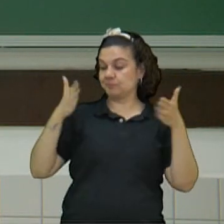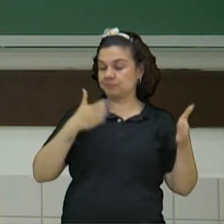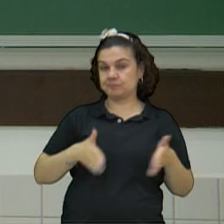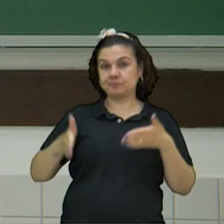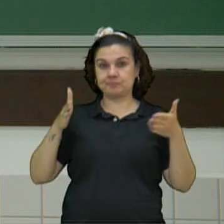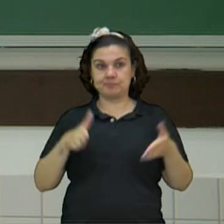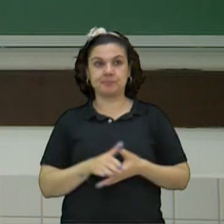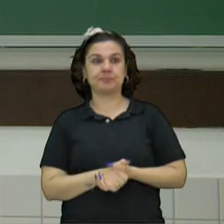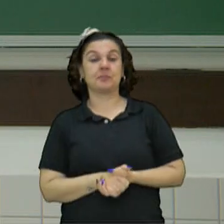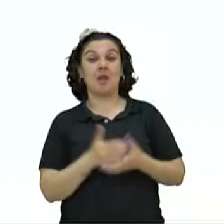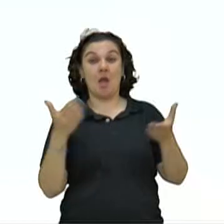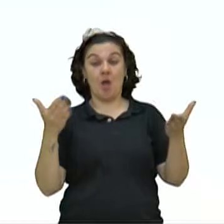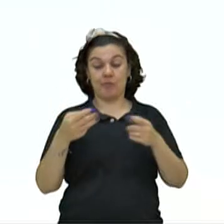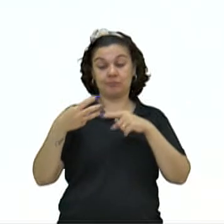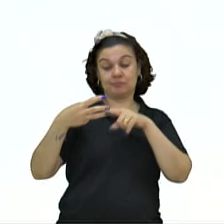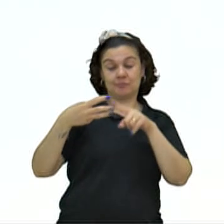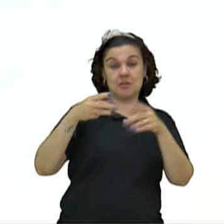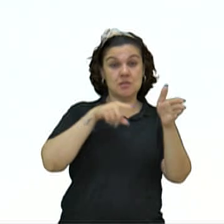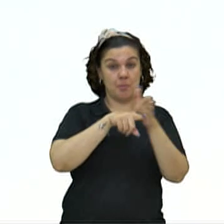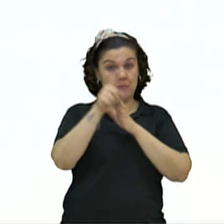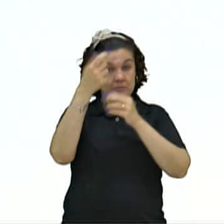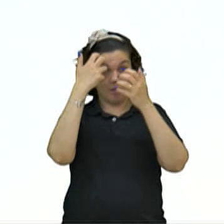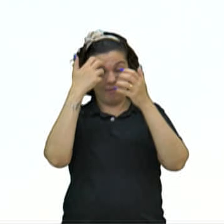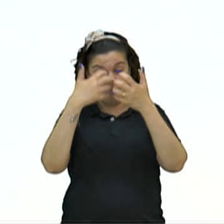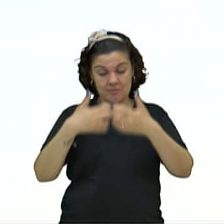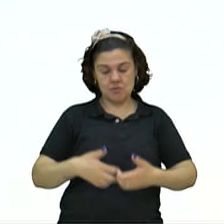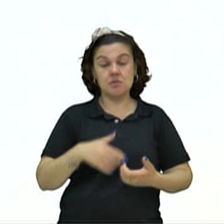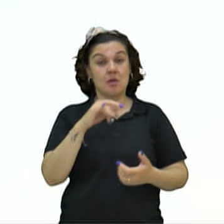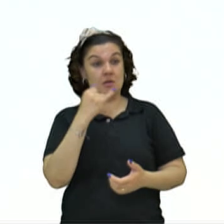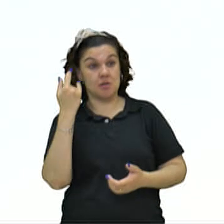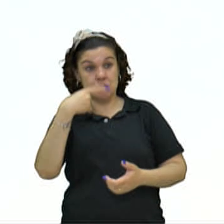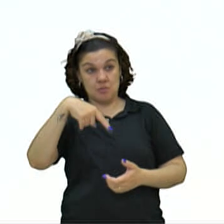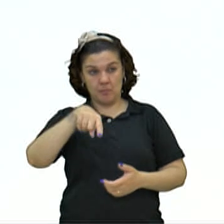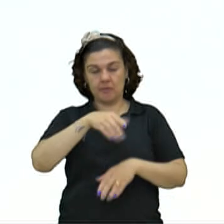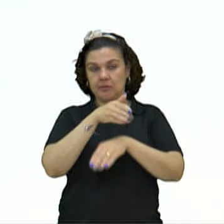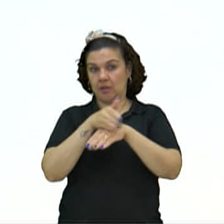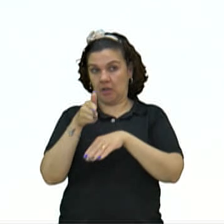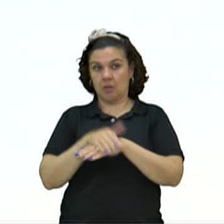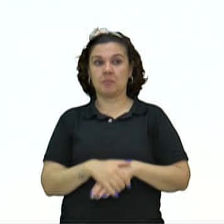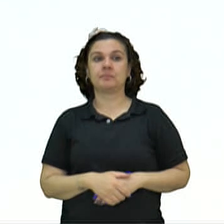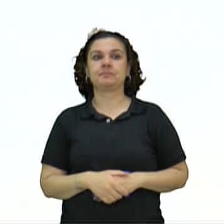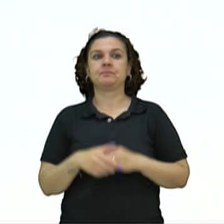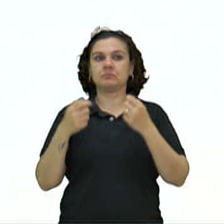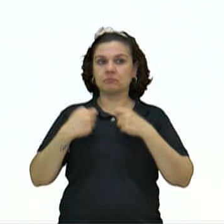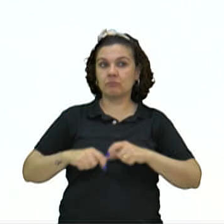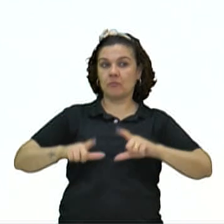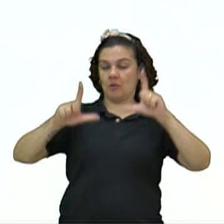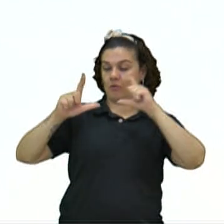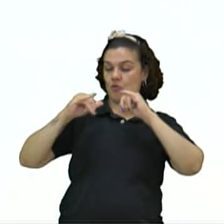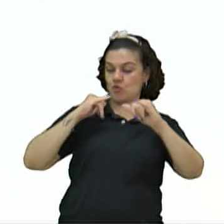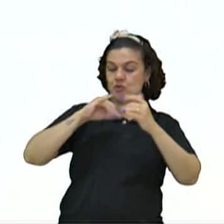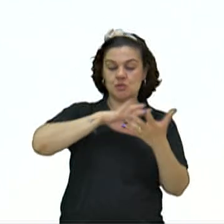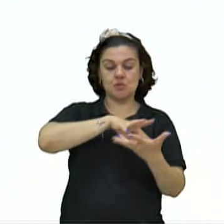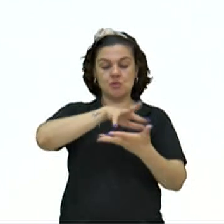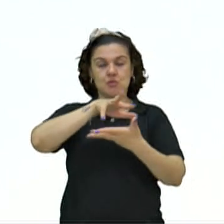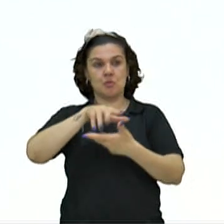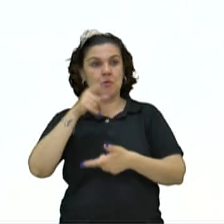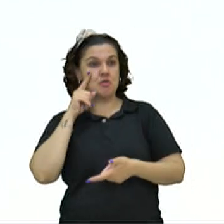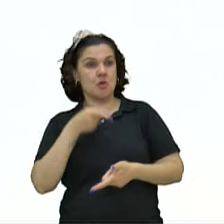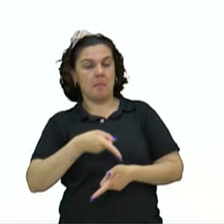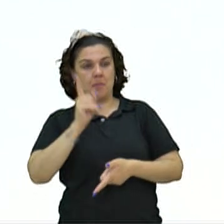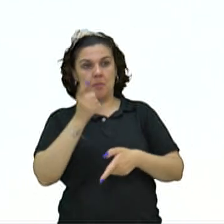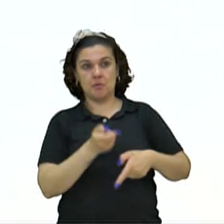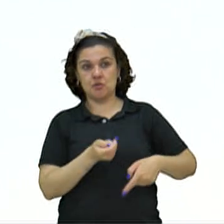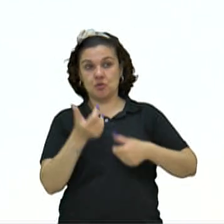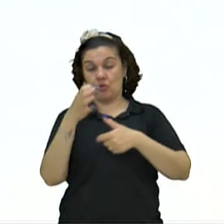produtividade. Mais uma questão para pensarmos, isso é importante você treinar. Foi noticiado em todo o mundo que no dia 1º de